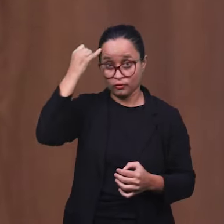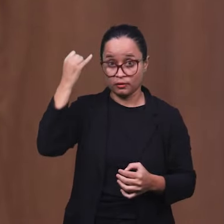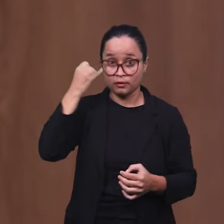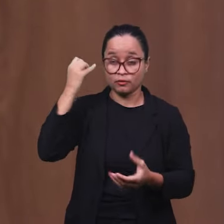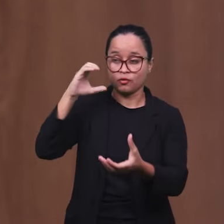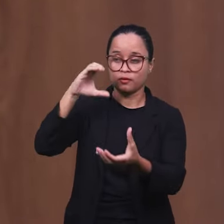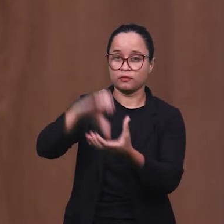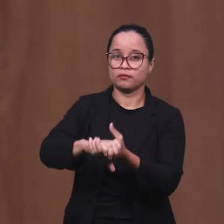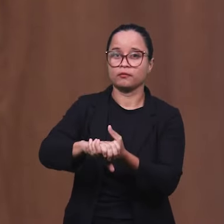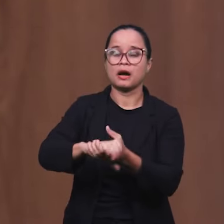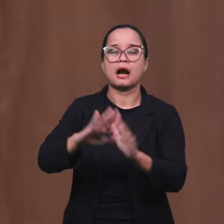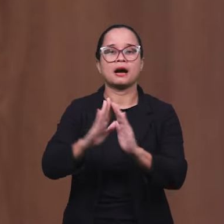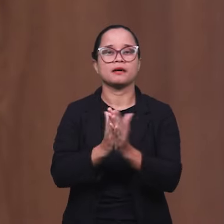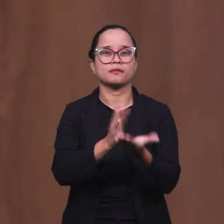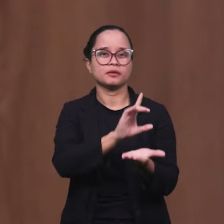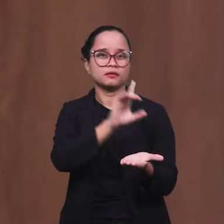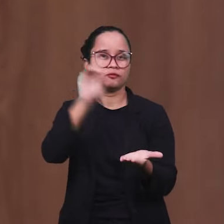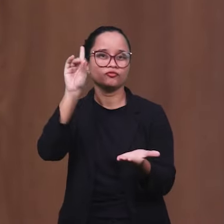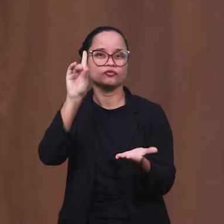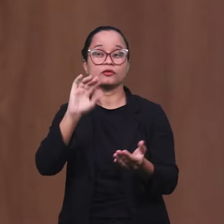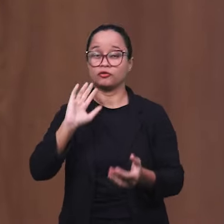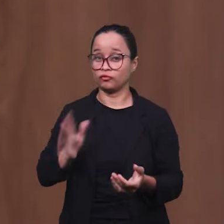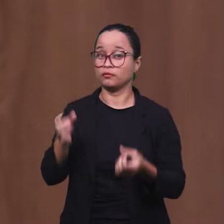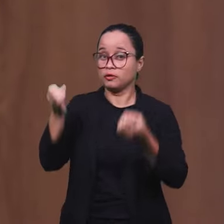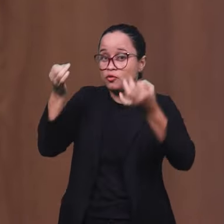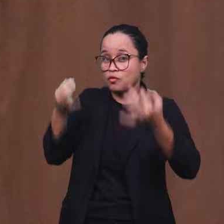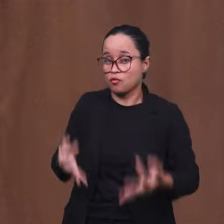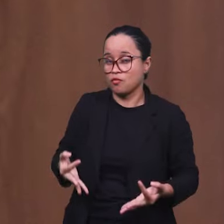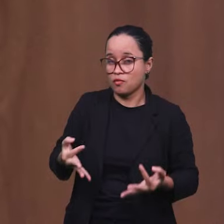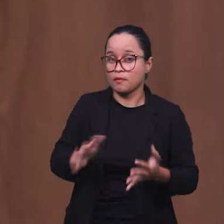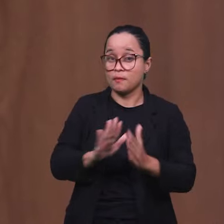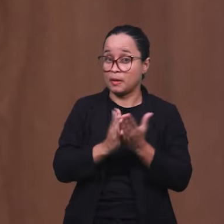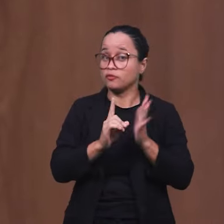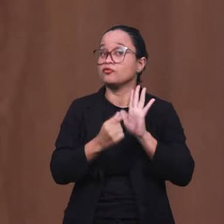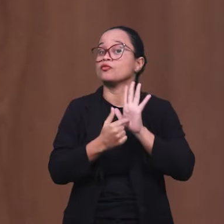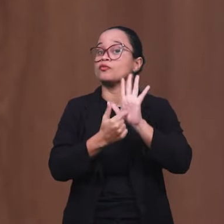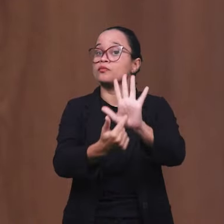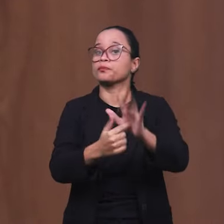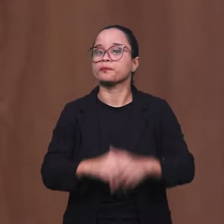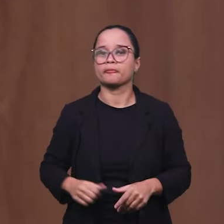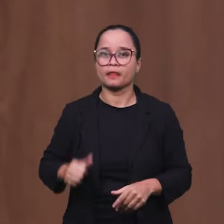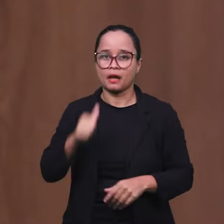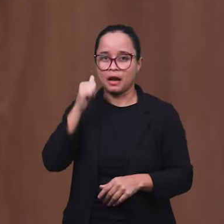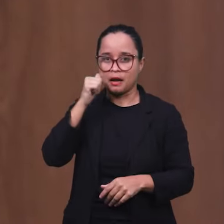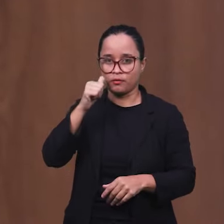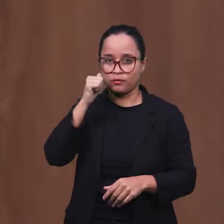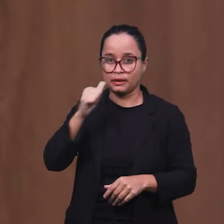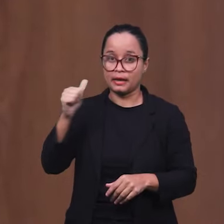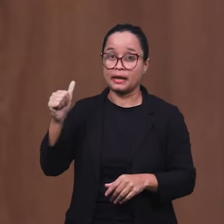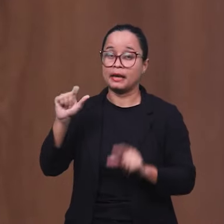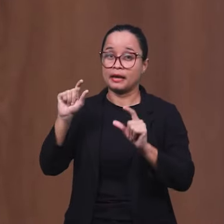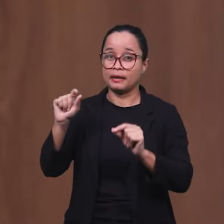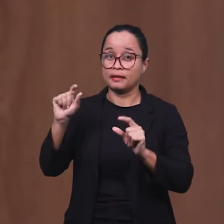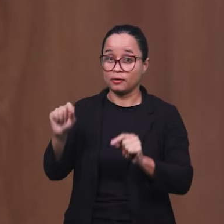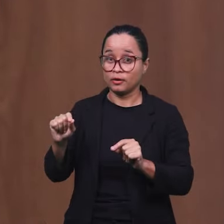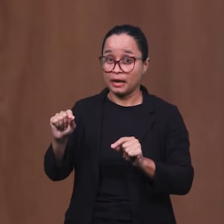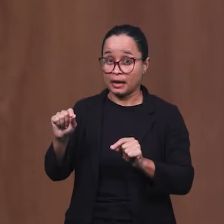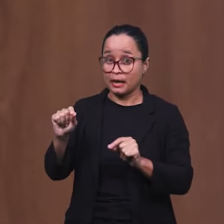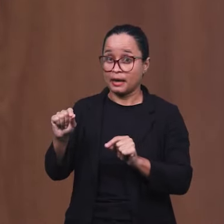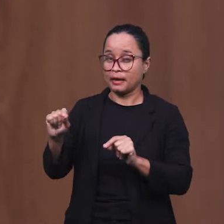aqui pelo pastor Josias, a palavra diz realmente, já falou aqui, a mulher seja submissa ao